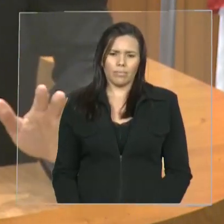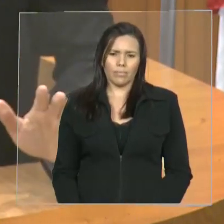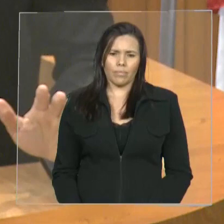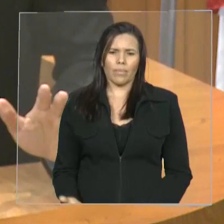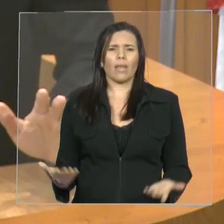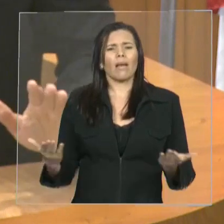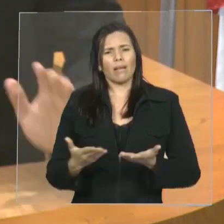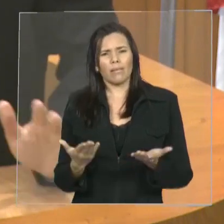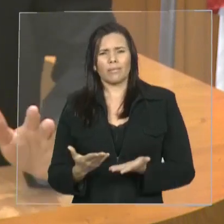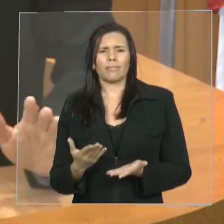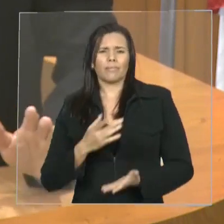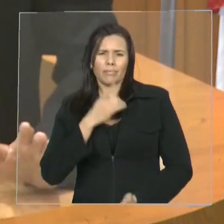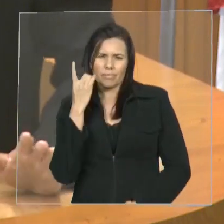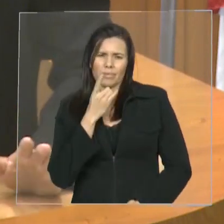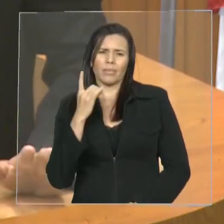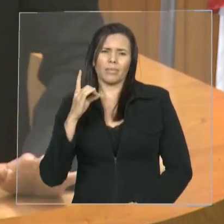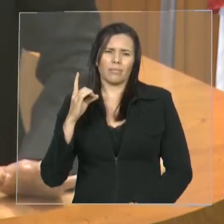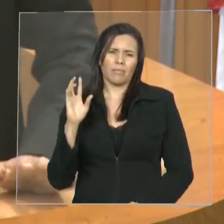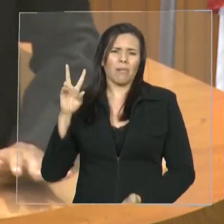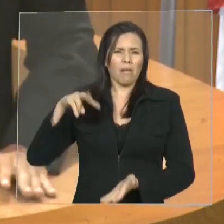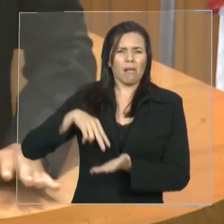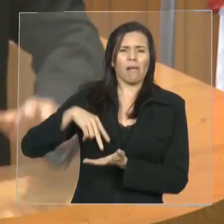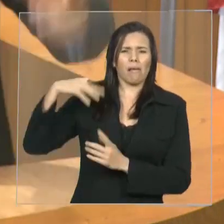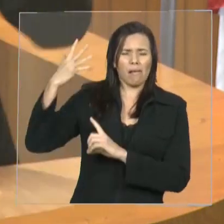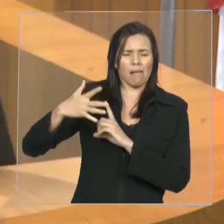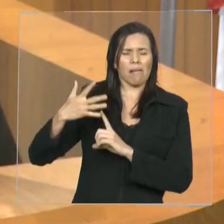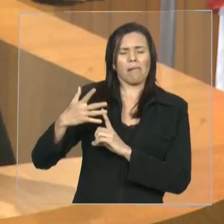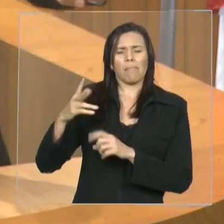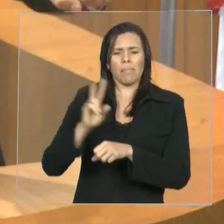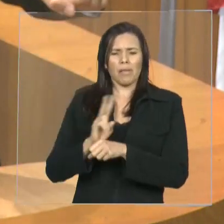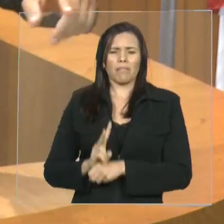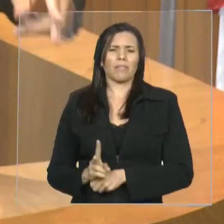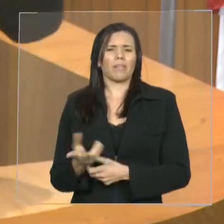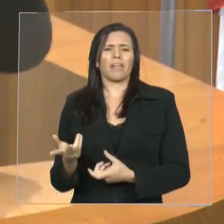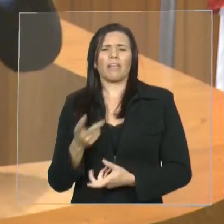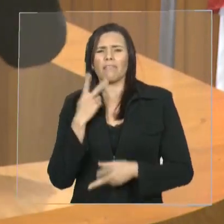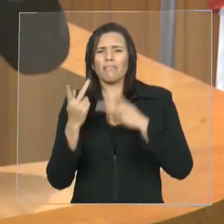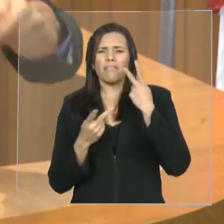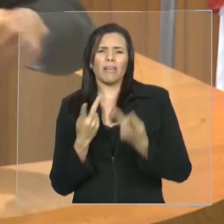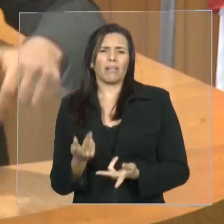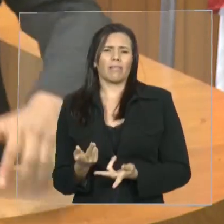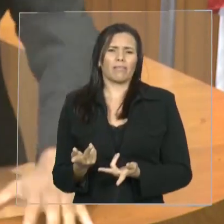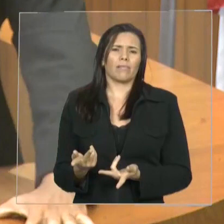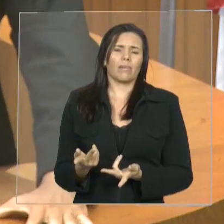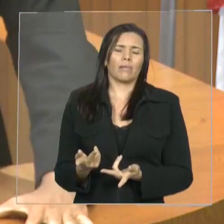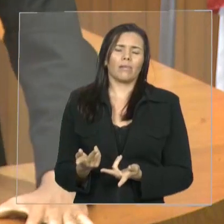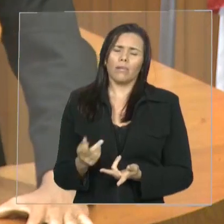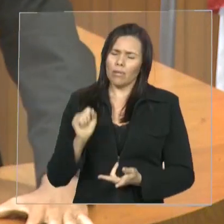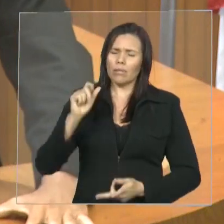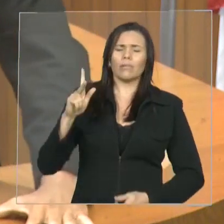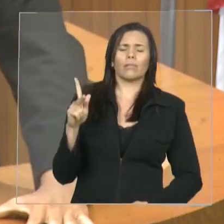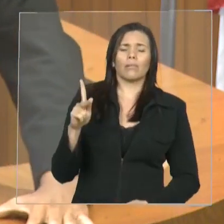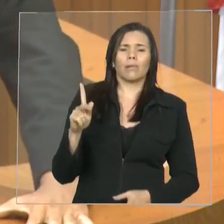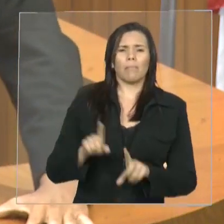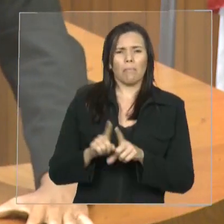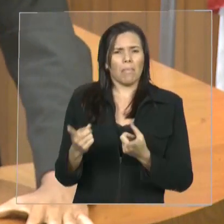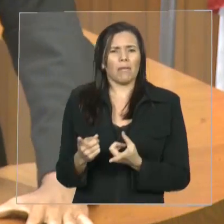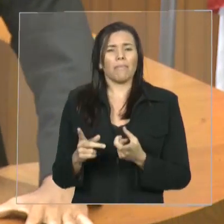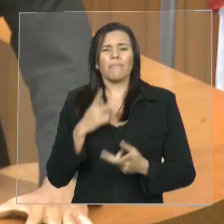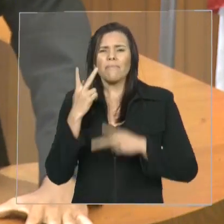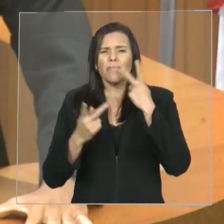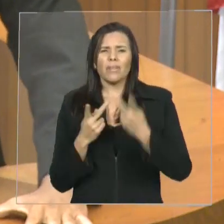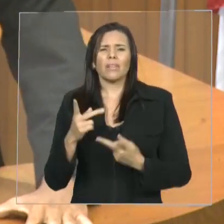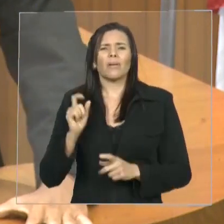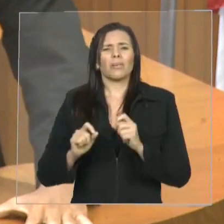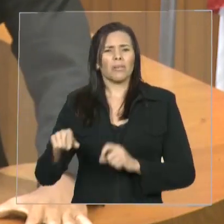apoio, suba. Agora, não venha dizer que o povo não está sofrendo. Não venha dizer nessa tribuna que não tem enchente dentro daquela cidade, que